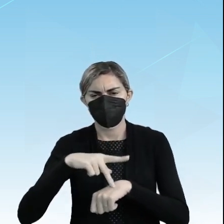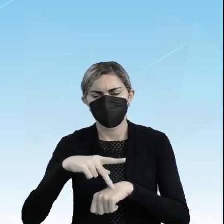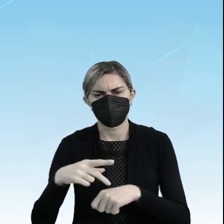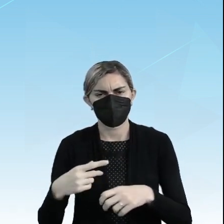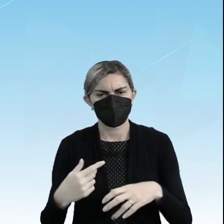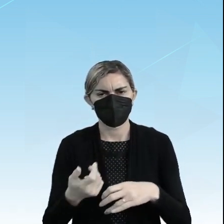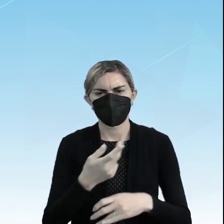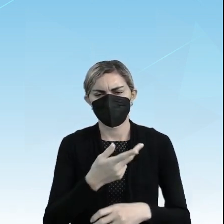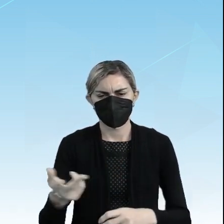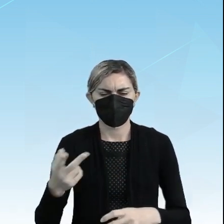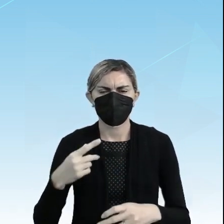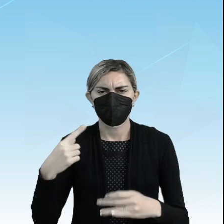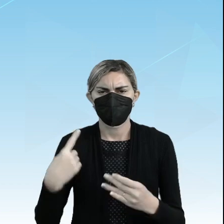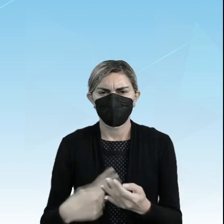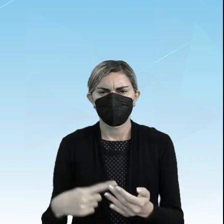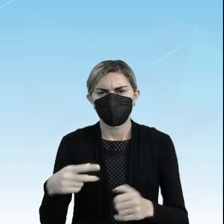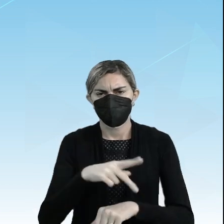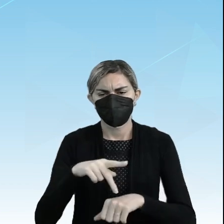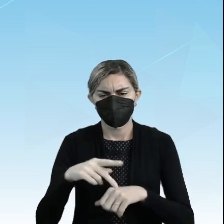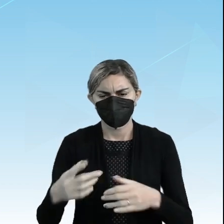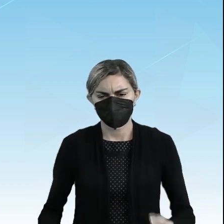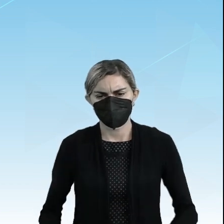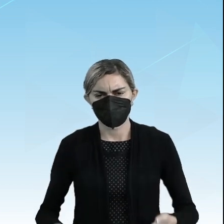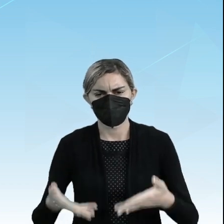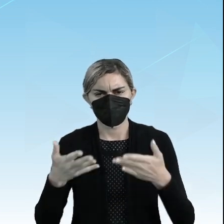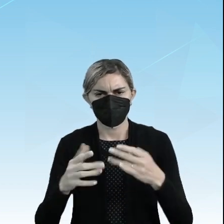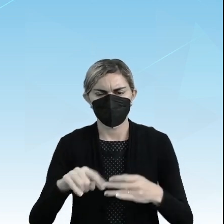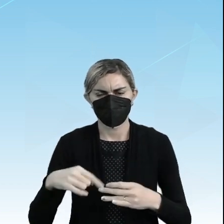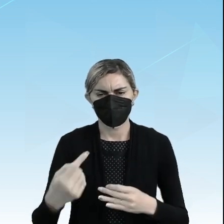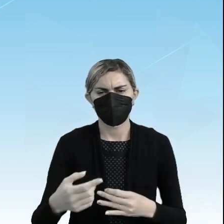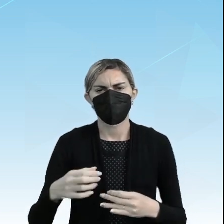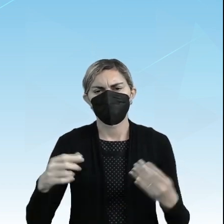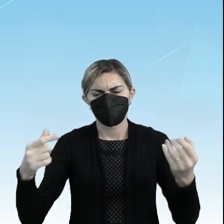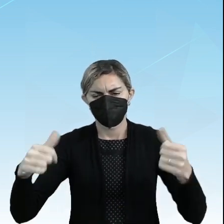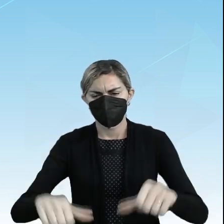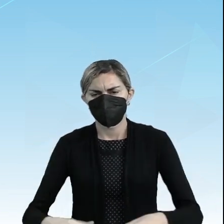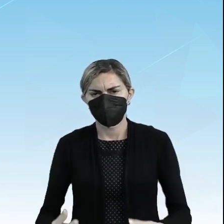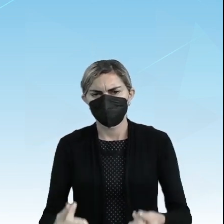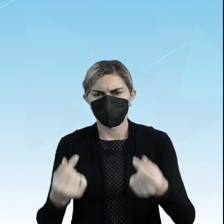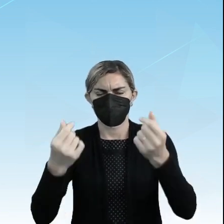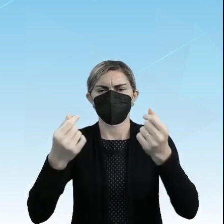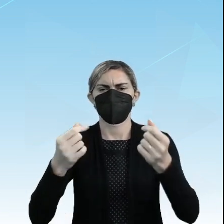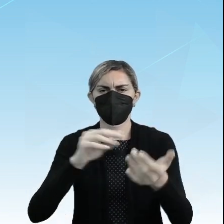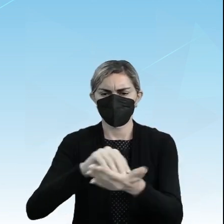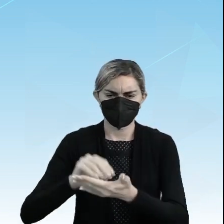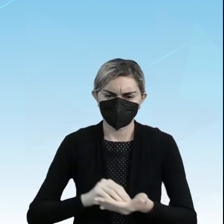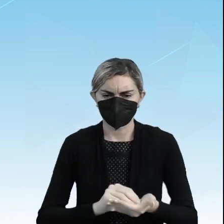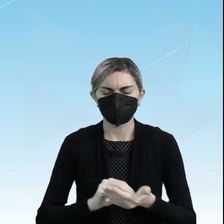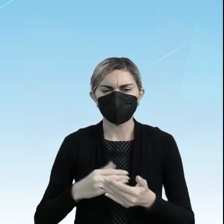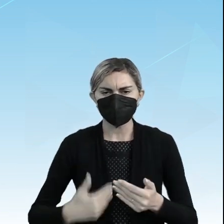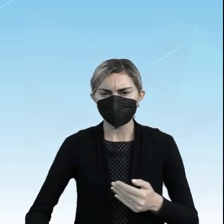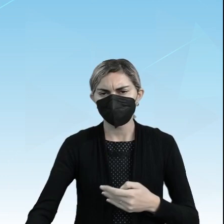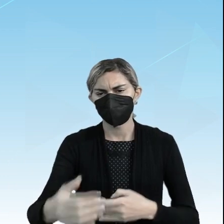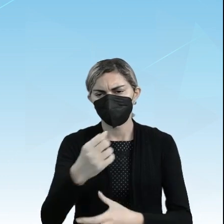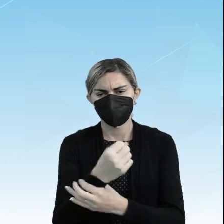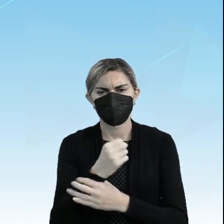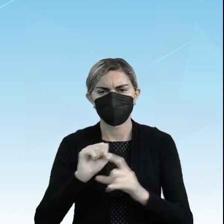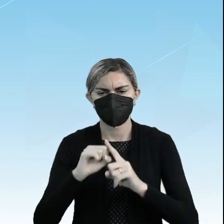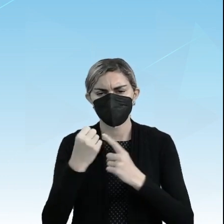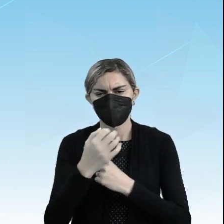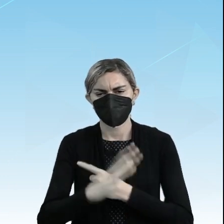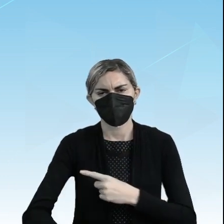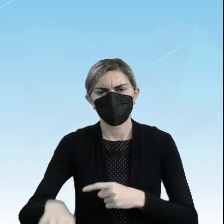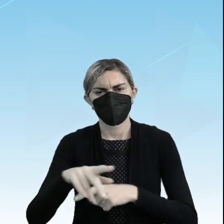formadores do BRICS são marcados por países emergentes, suscetíveis de crise econômica e com grandes falhas que vai garantir socialmente